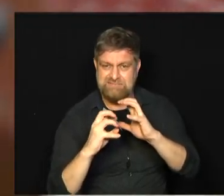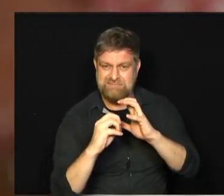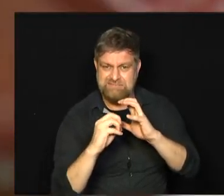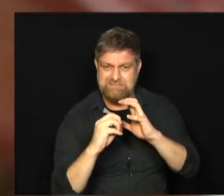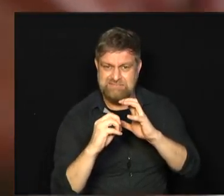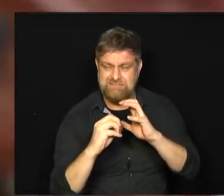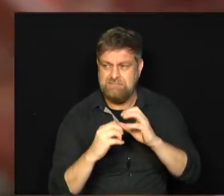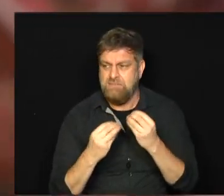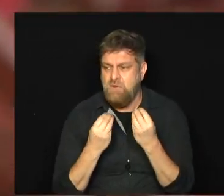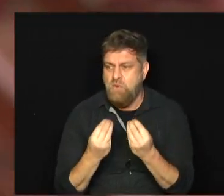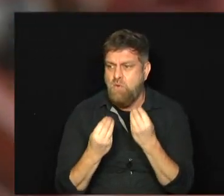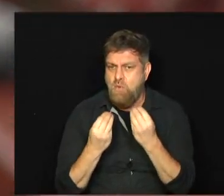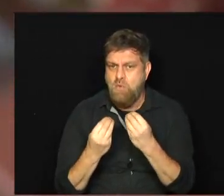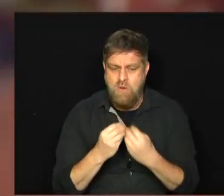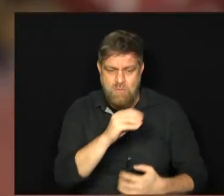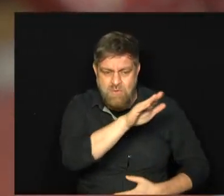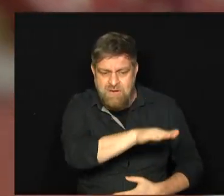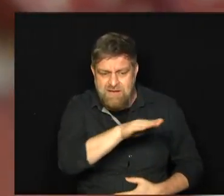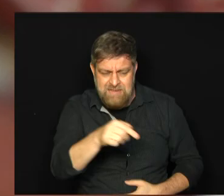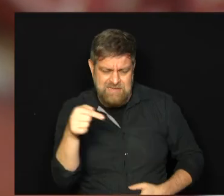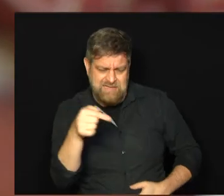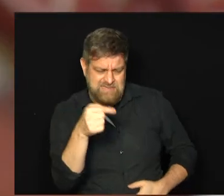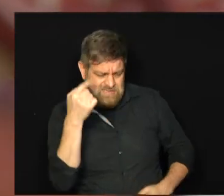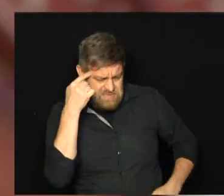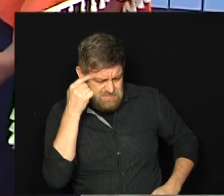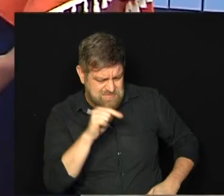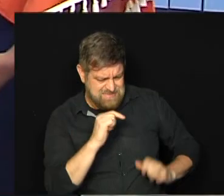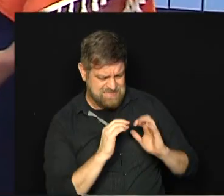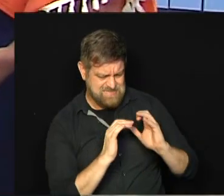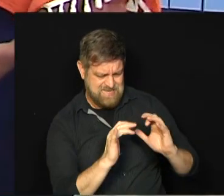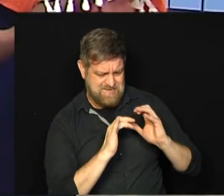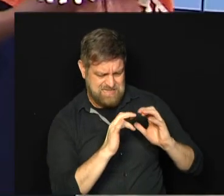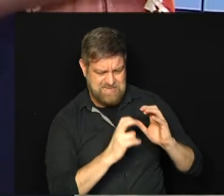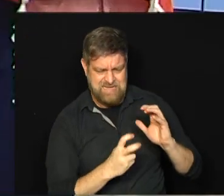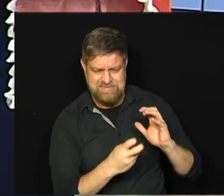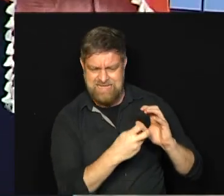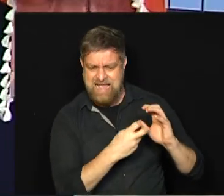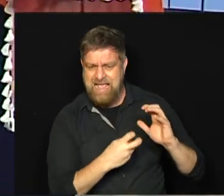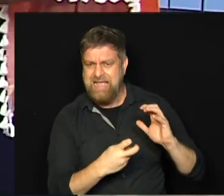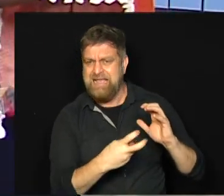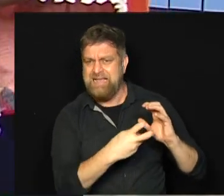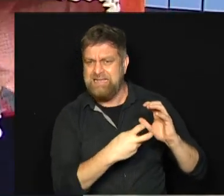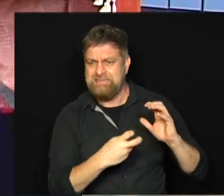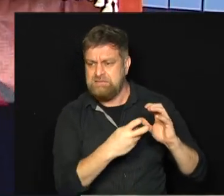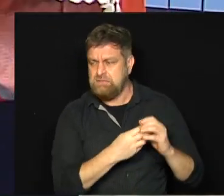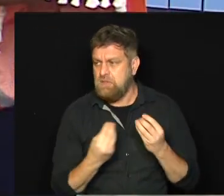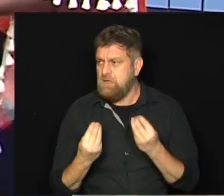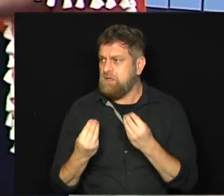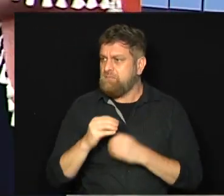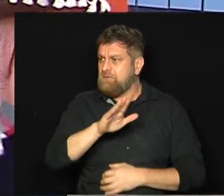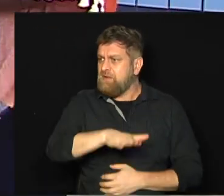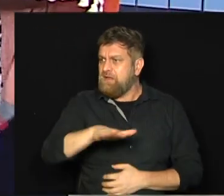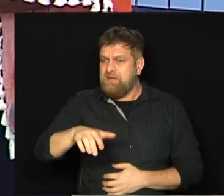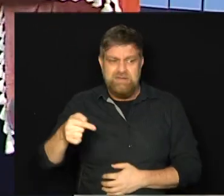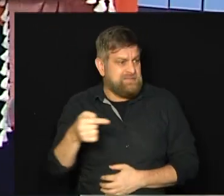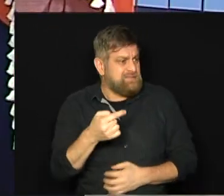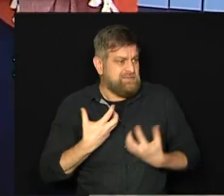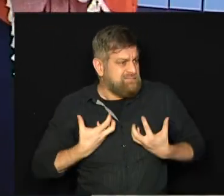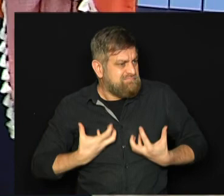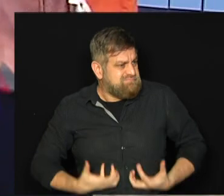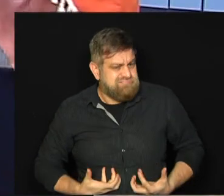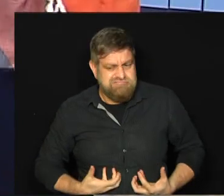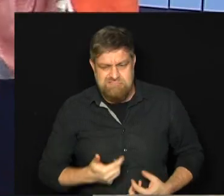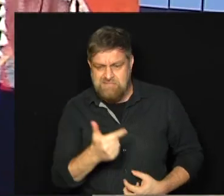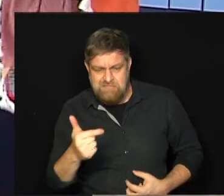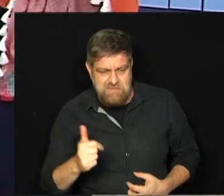gente imaginar um tumor do sistema nervoso É verdade. Justo numa criança, né, a gente que não passa por muitas situações de estresse, né, e tá